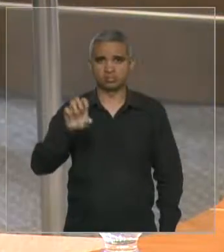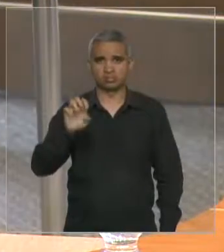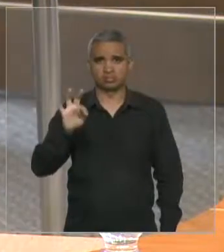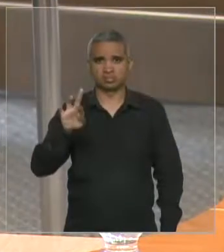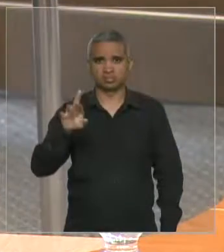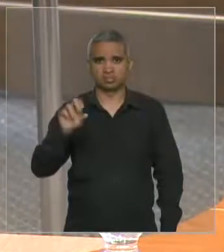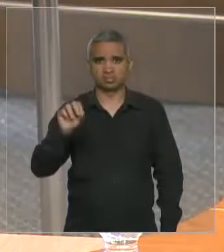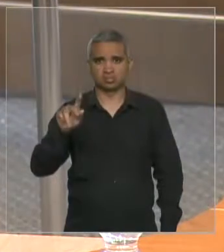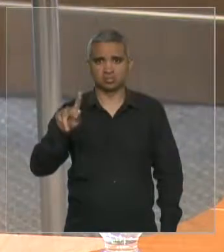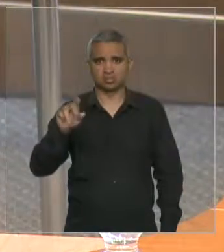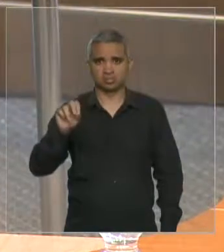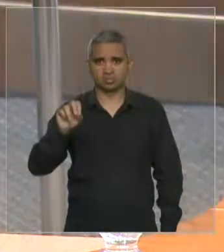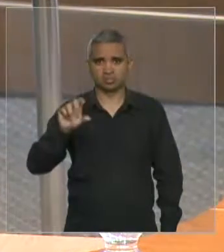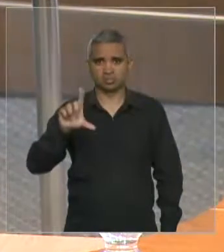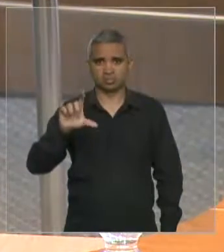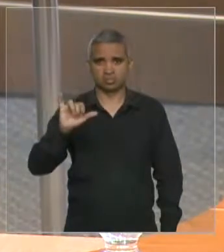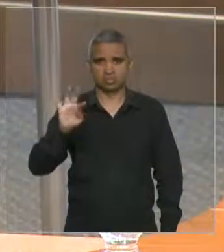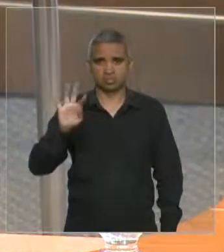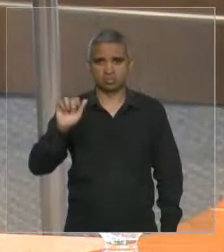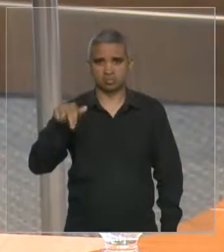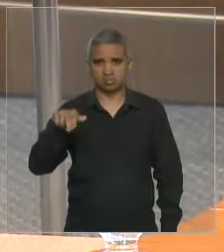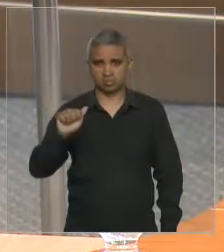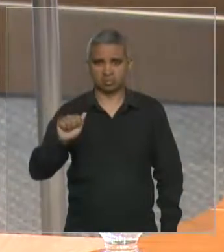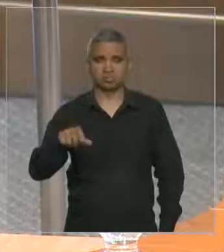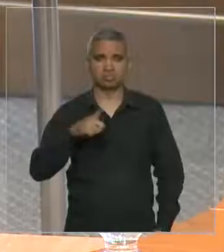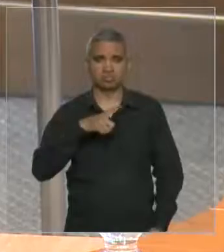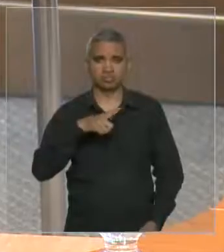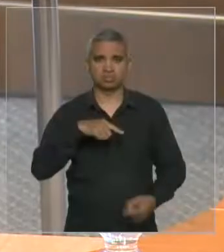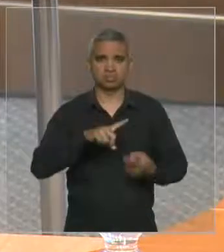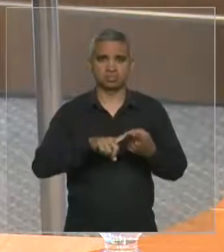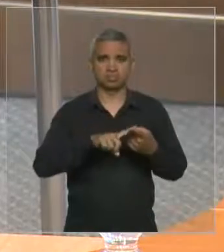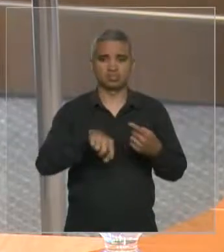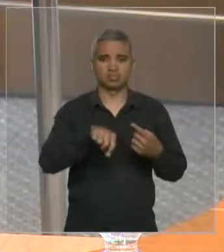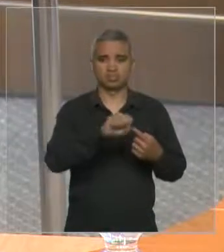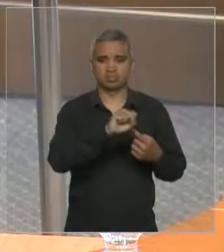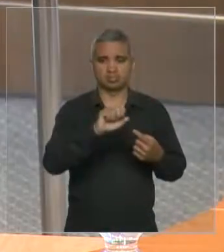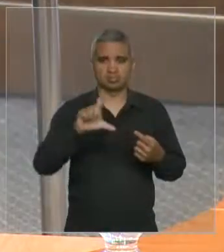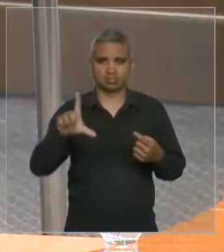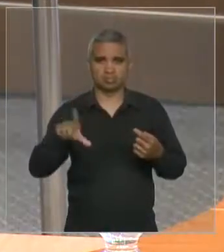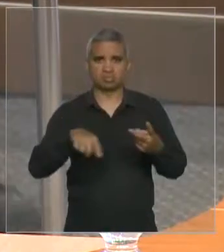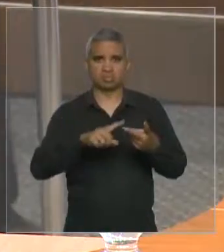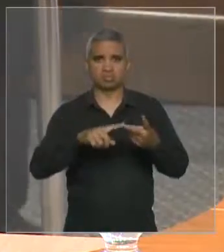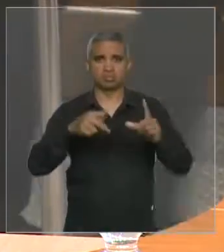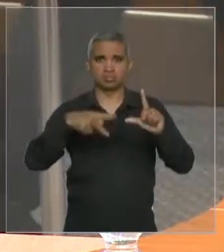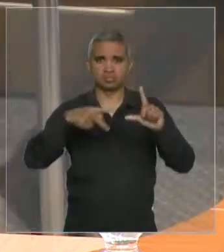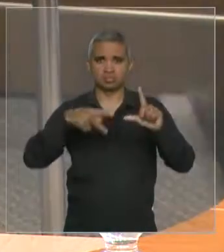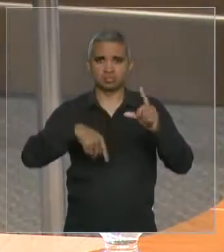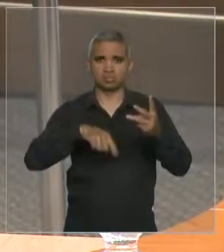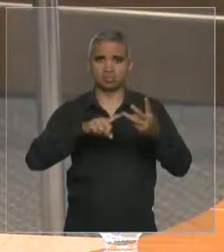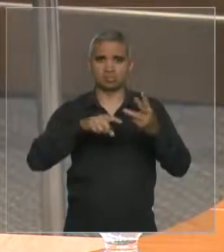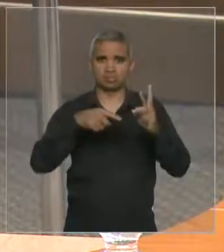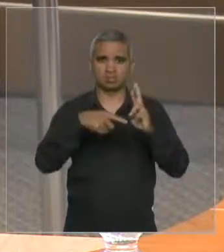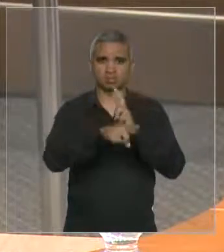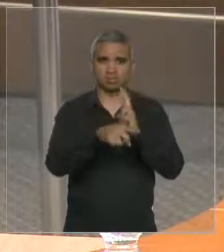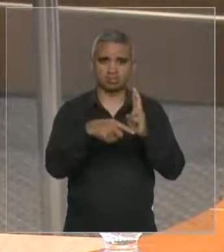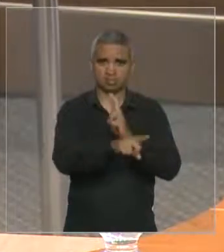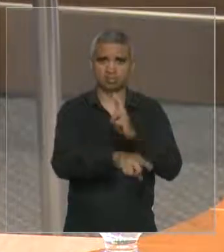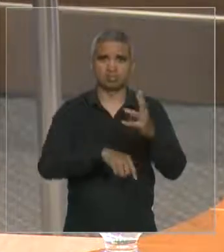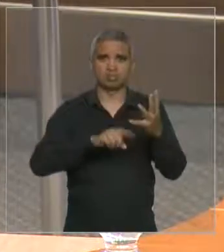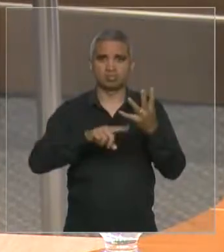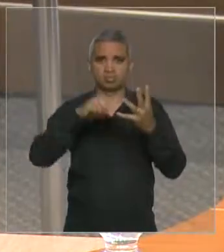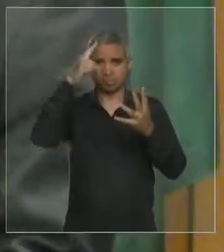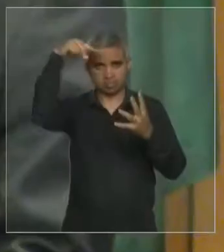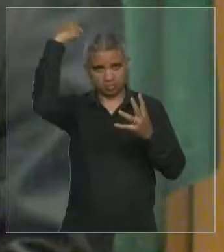4 municípios da ilha, mais Alcântara, São Luís, Passo do Lumiar, Raposa, Ribamar e